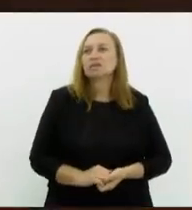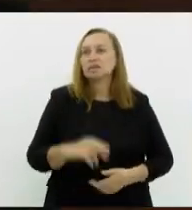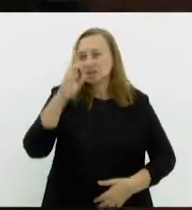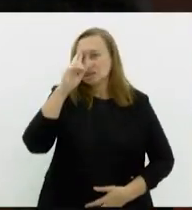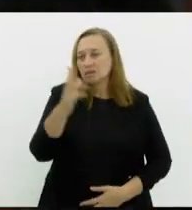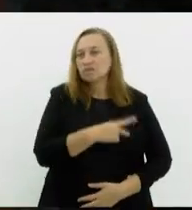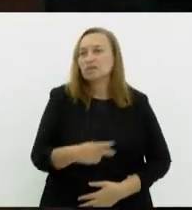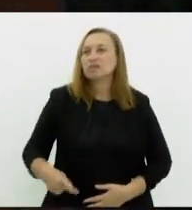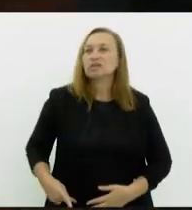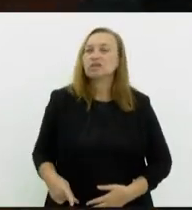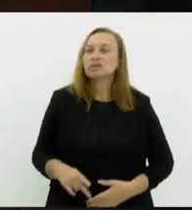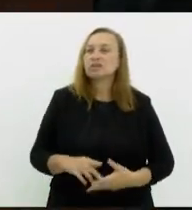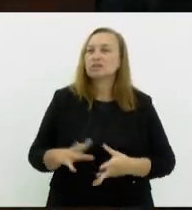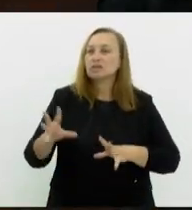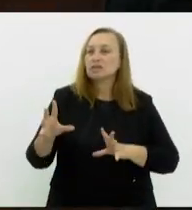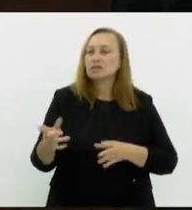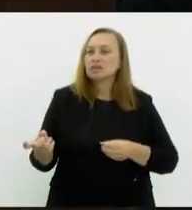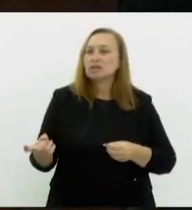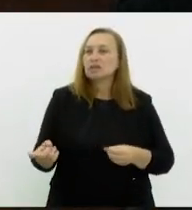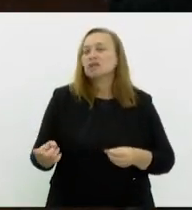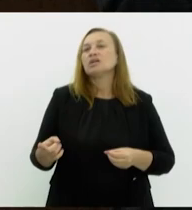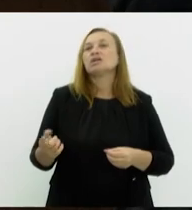Presidente, eu ia fazer